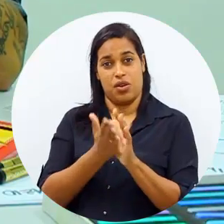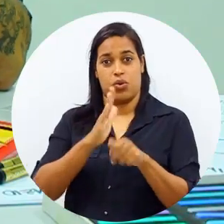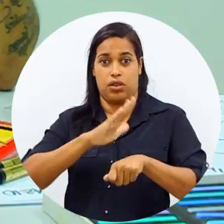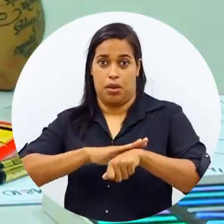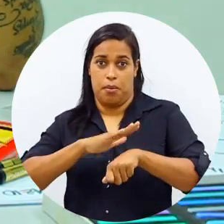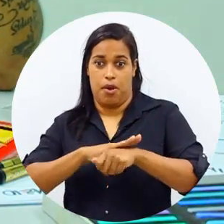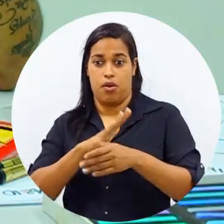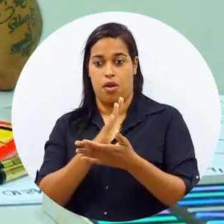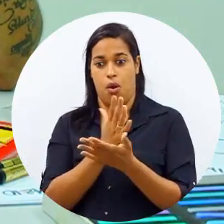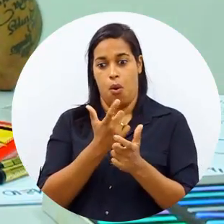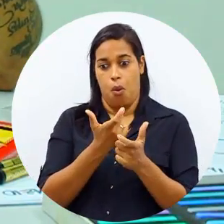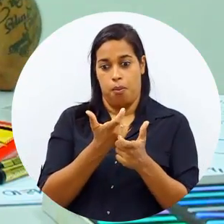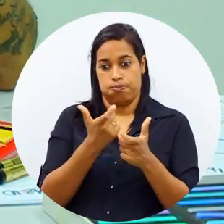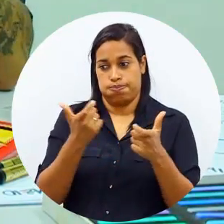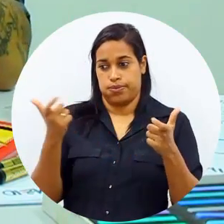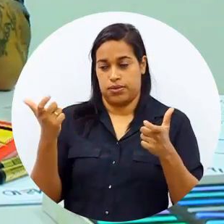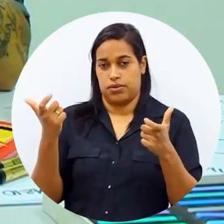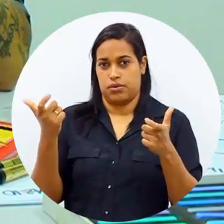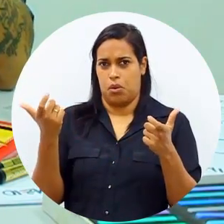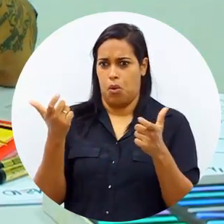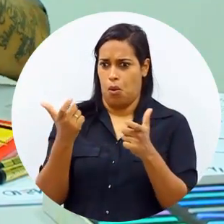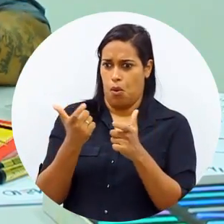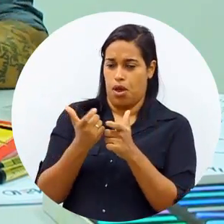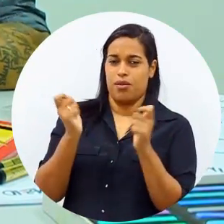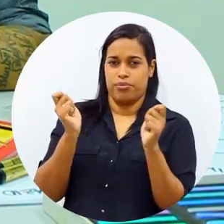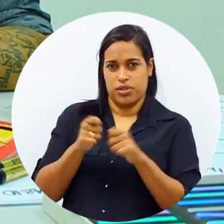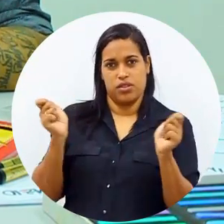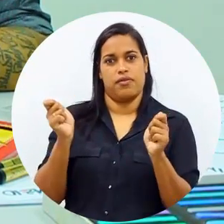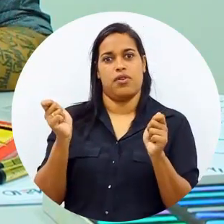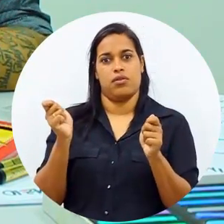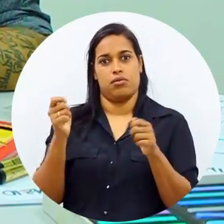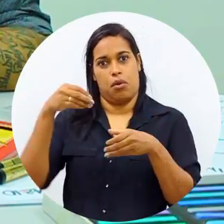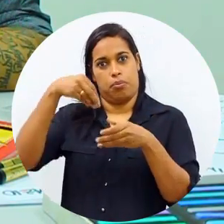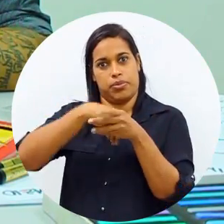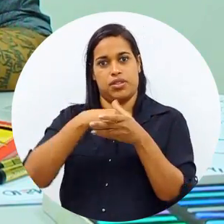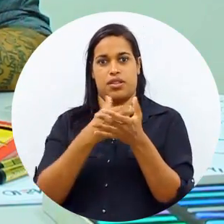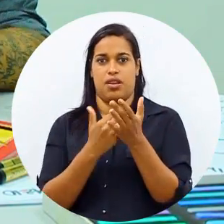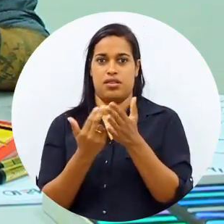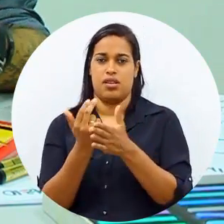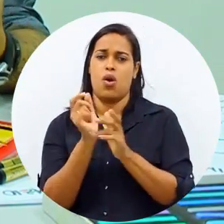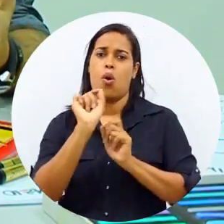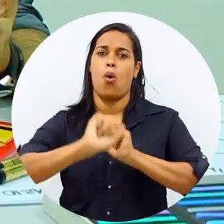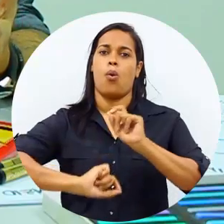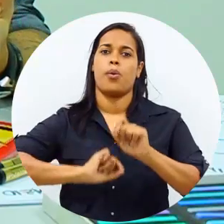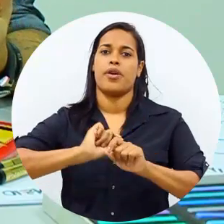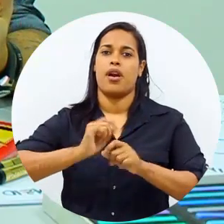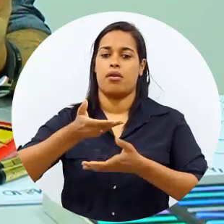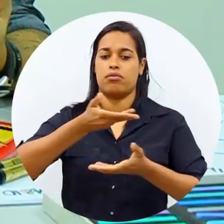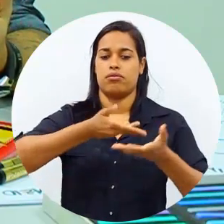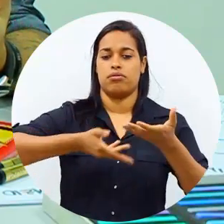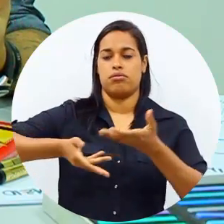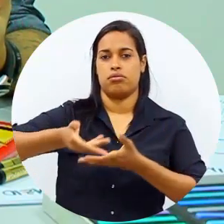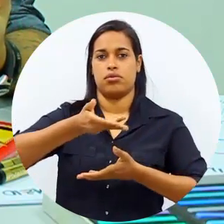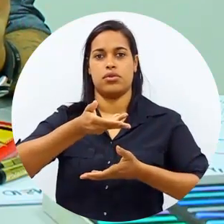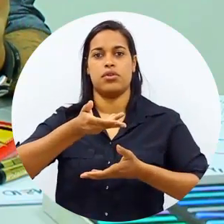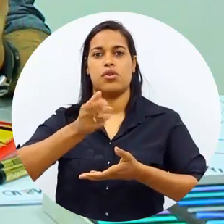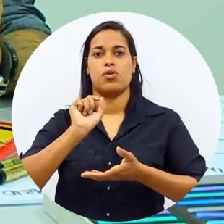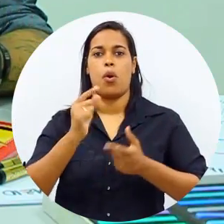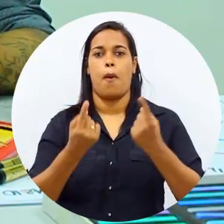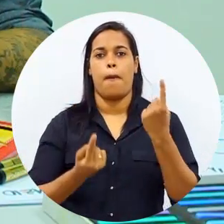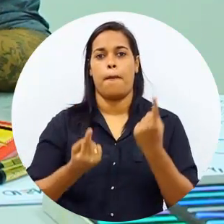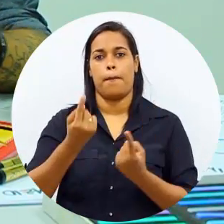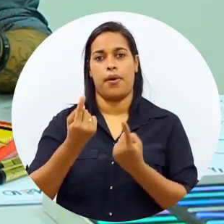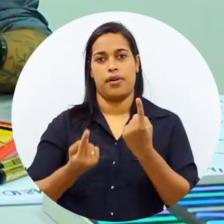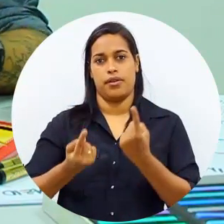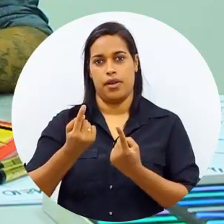subdividir o tamanho de algo maior para que ele fique menor possível de caber num desenho. E o que seria escala também com relação ao